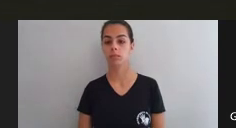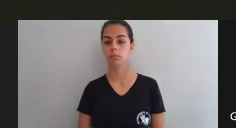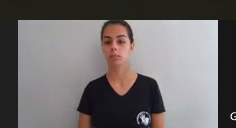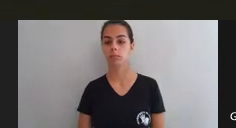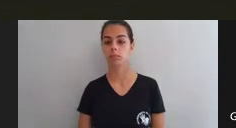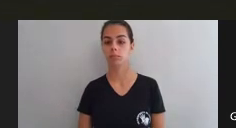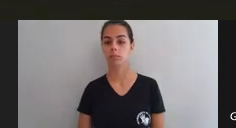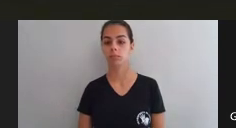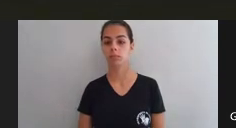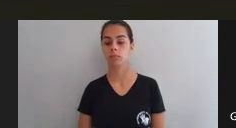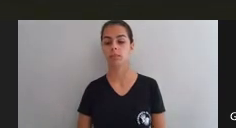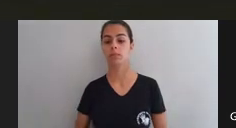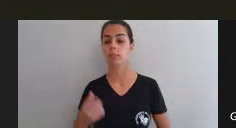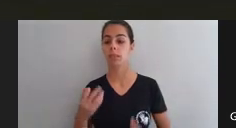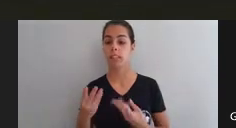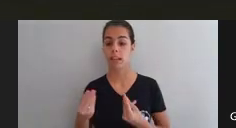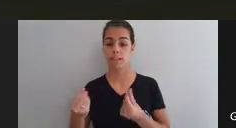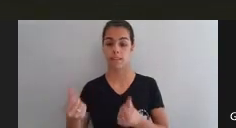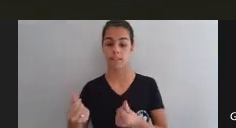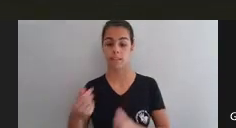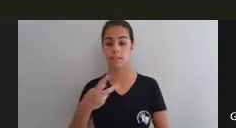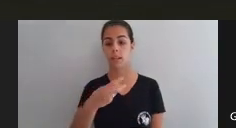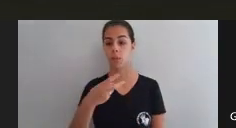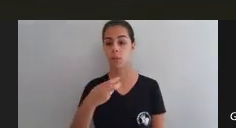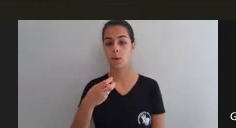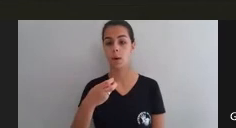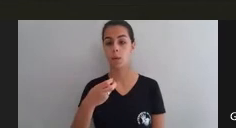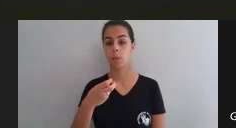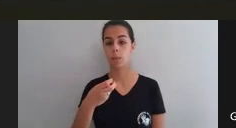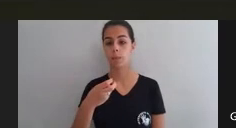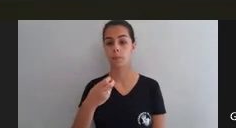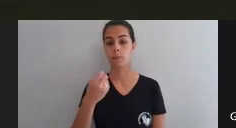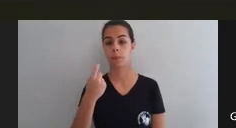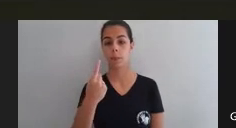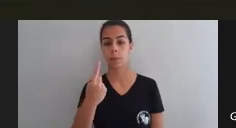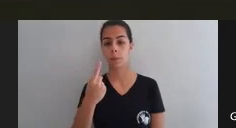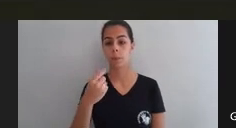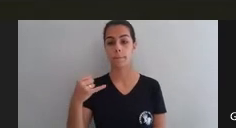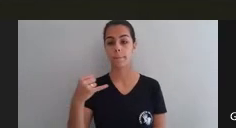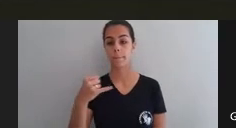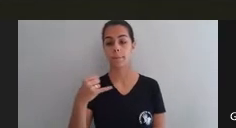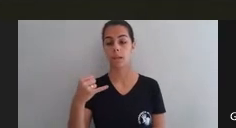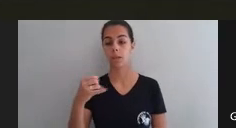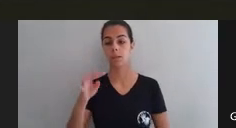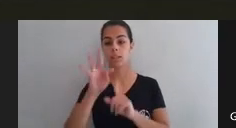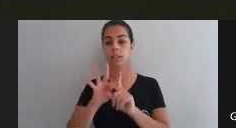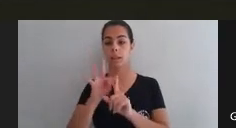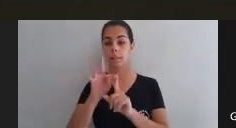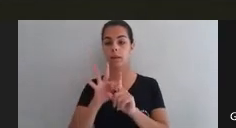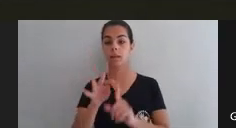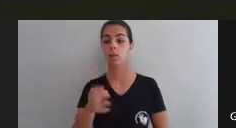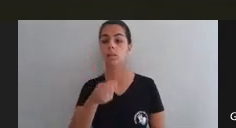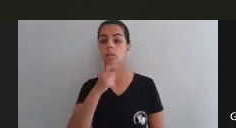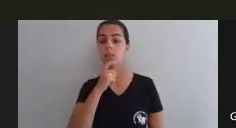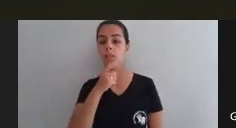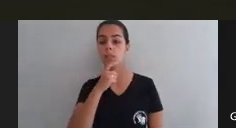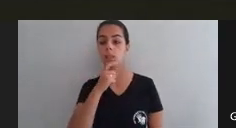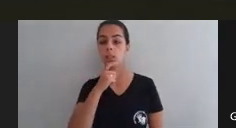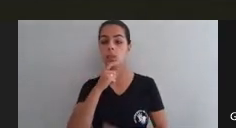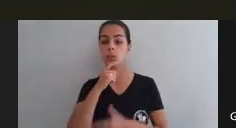a eficiência vai ser igual a 1 menos a temperatura fria dividido